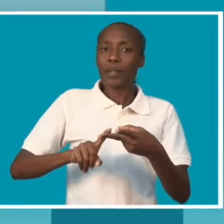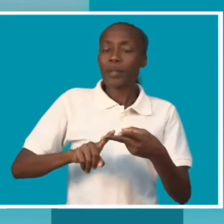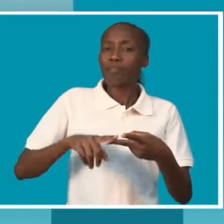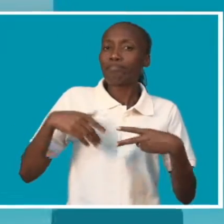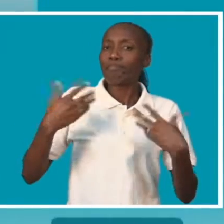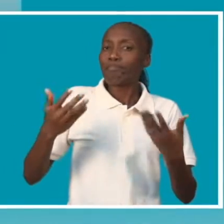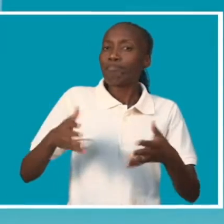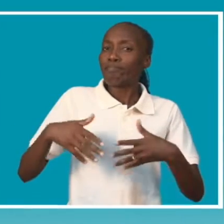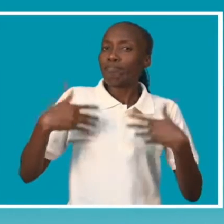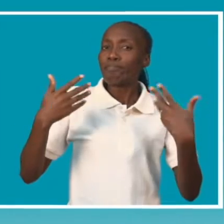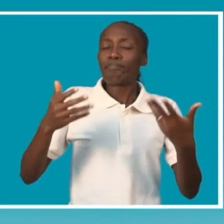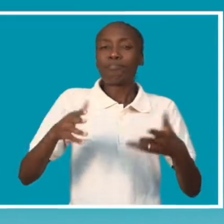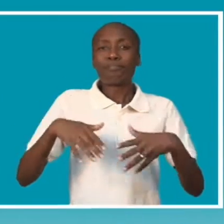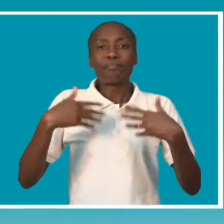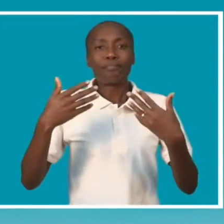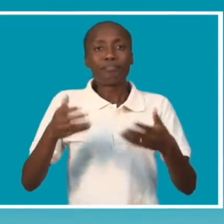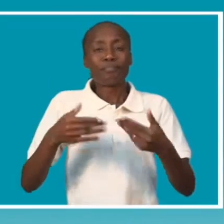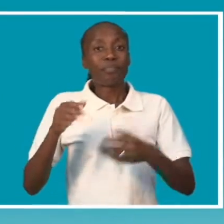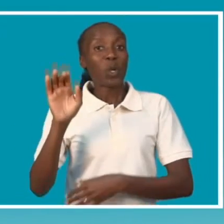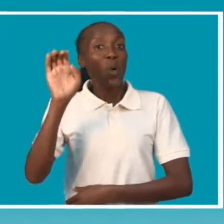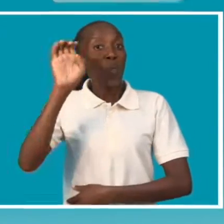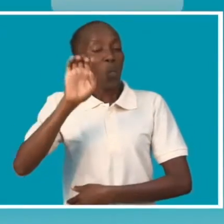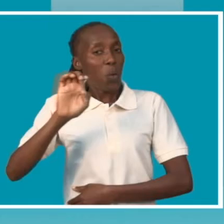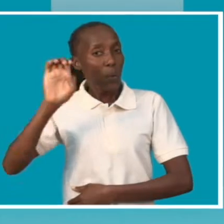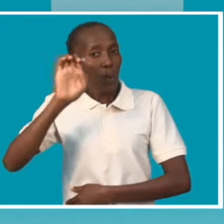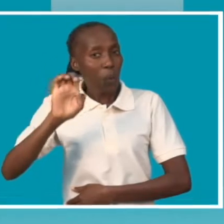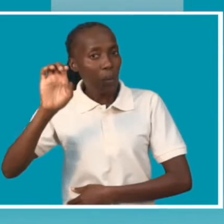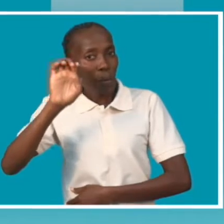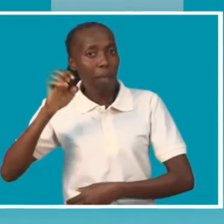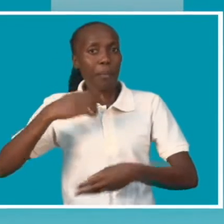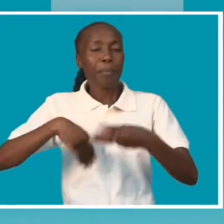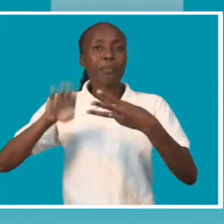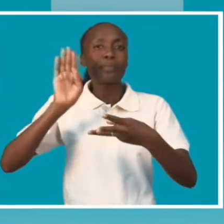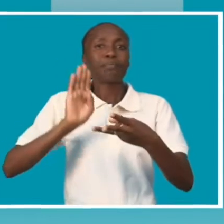portugueses são europeus, né?